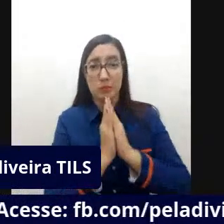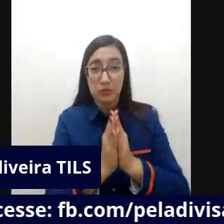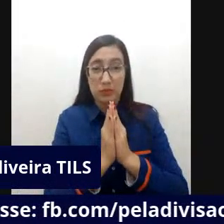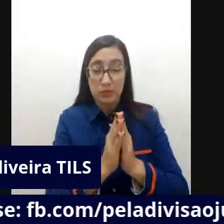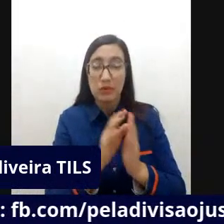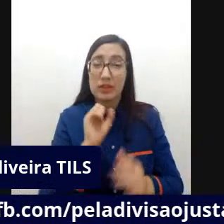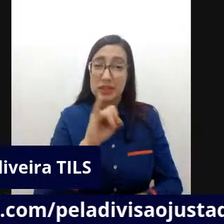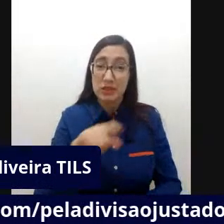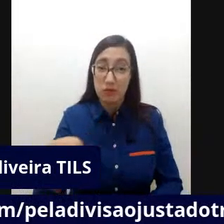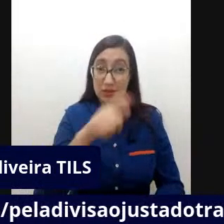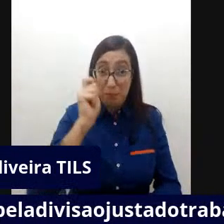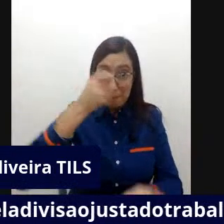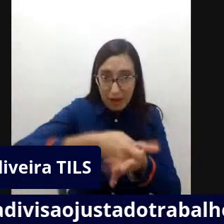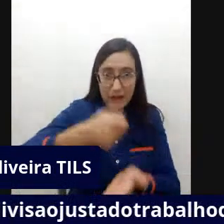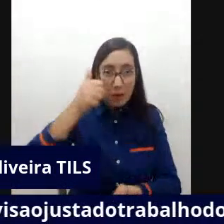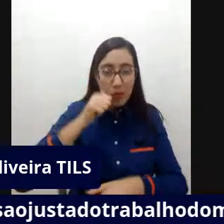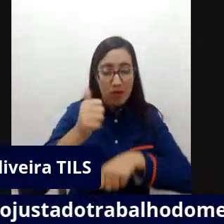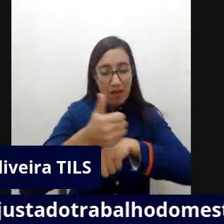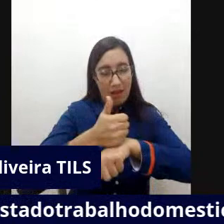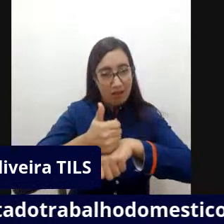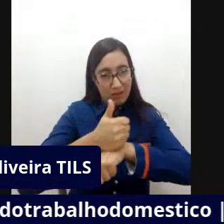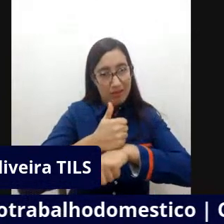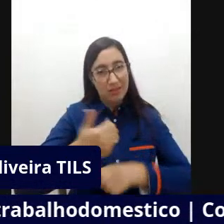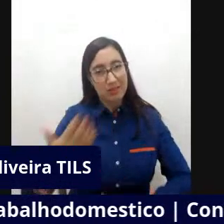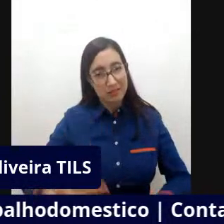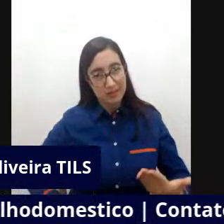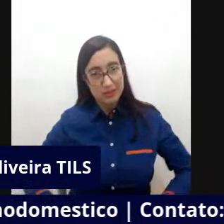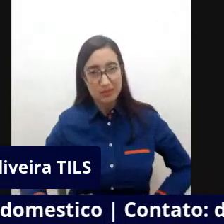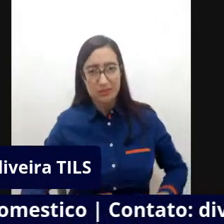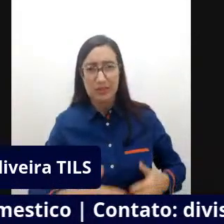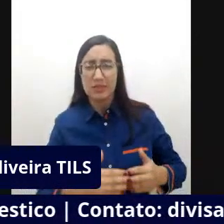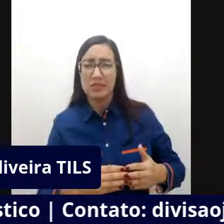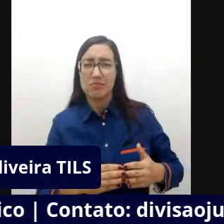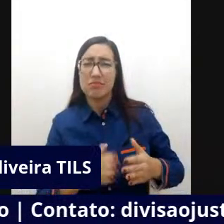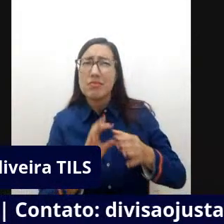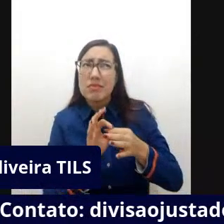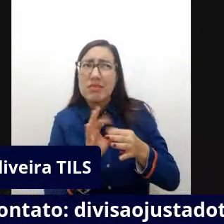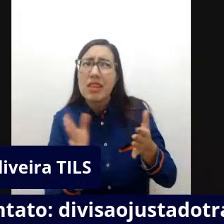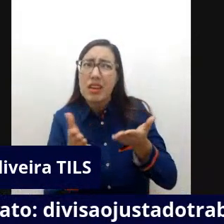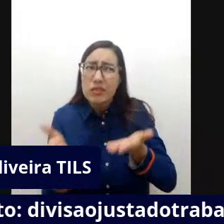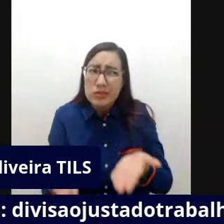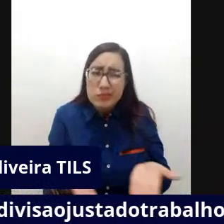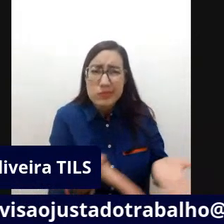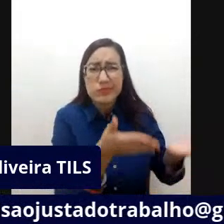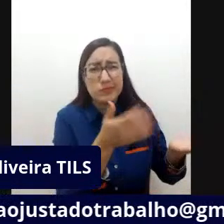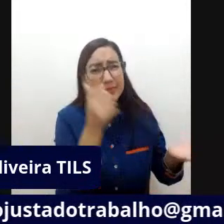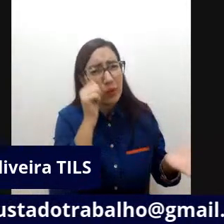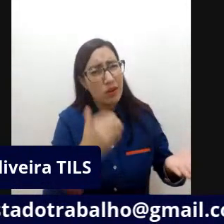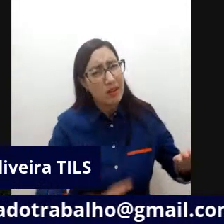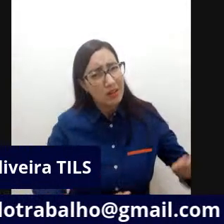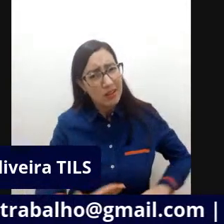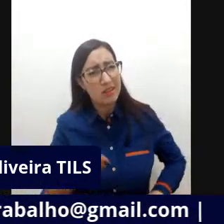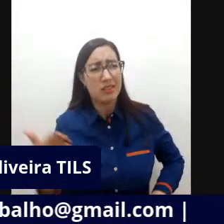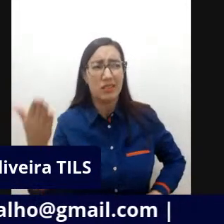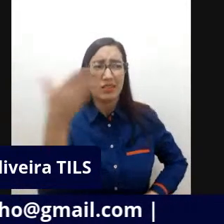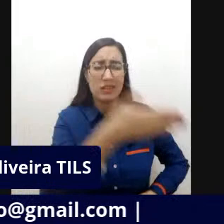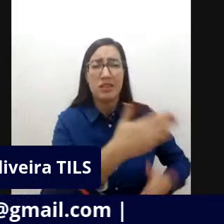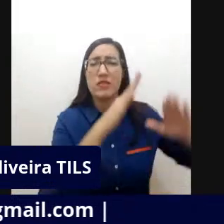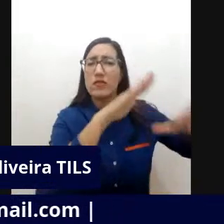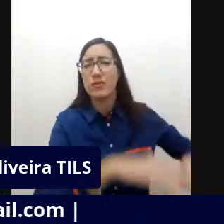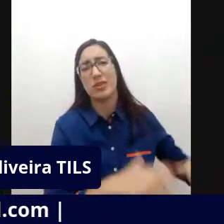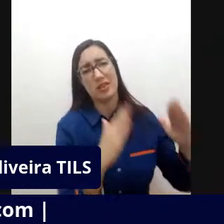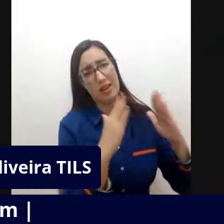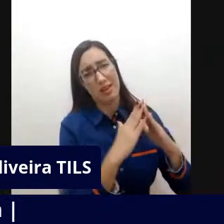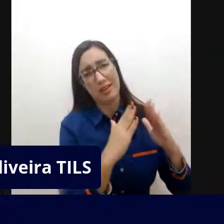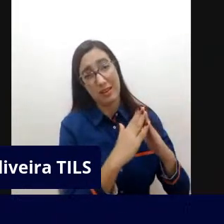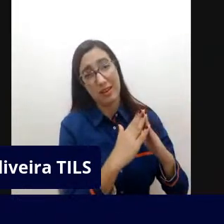pago, suspendam o contrato de trabalho dessa trabalhadora, deixe que ela fique em casa. E aqueles que não registraram e não